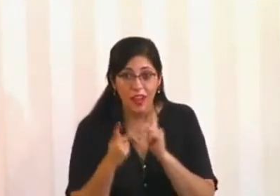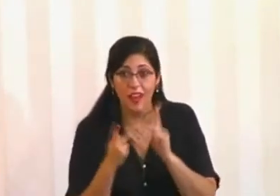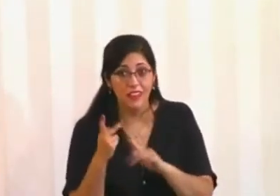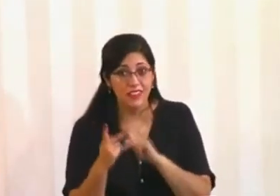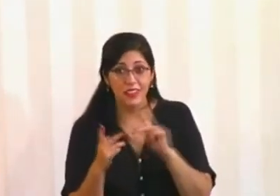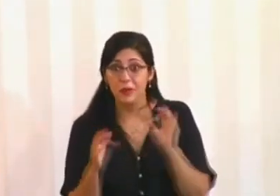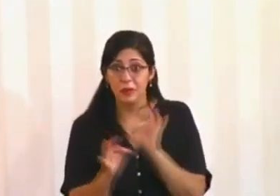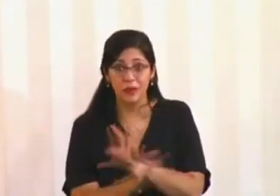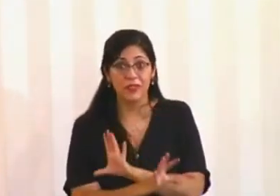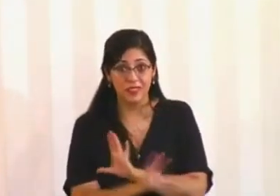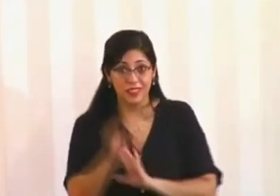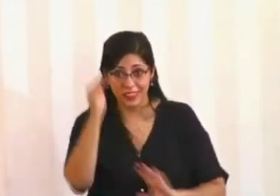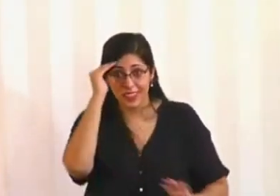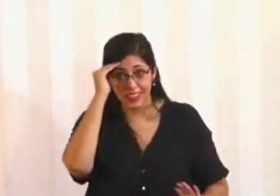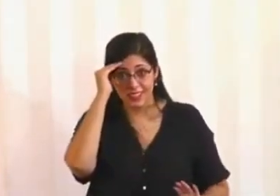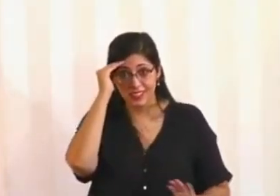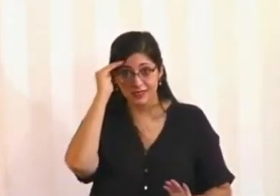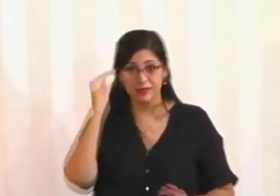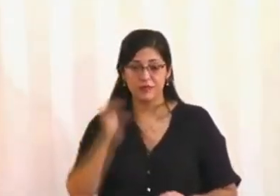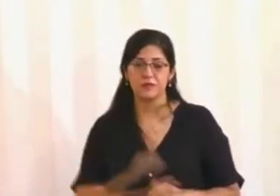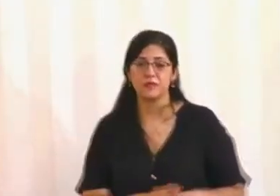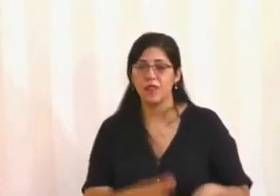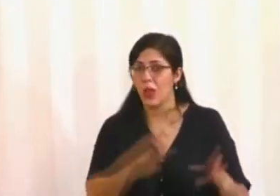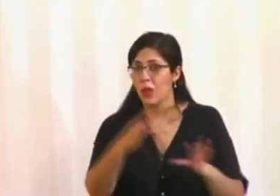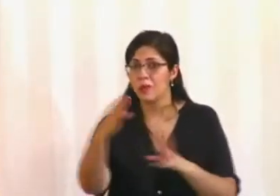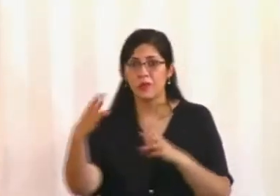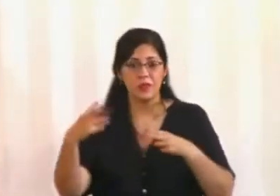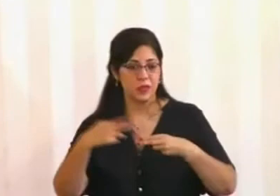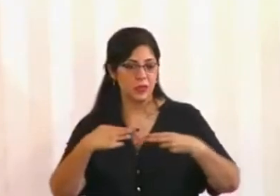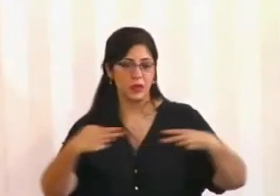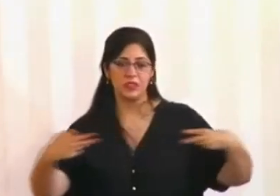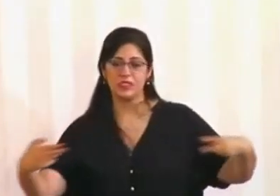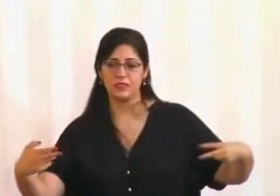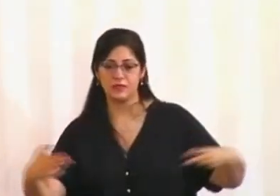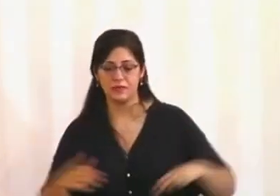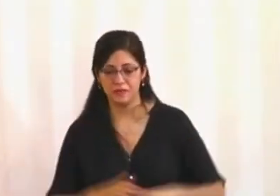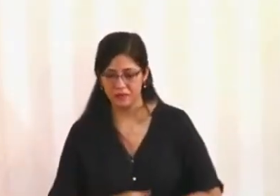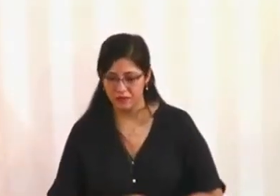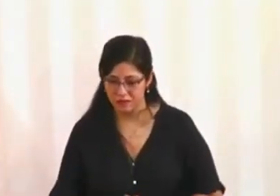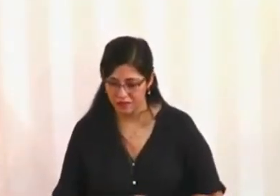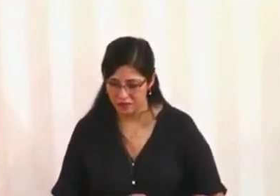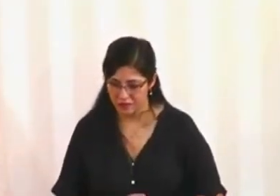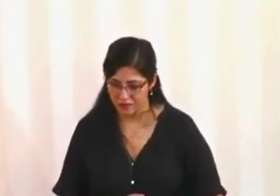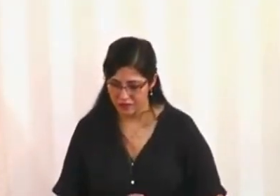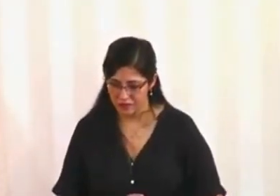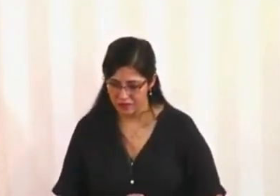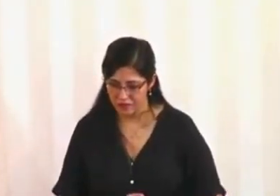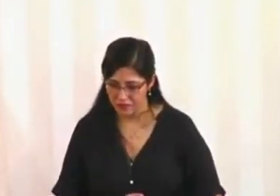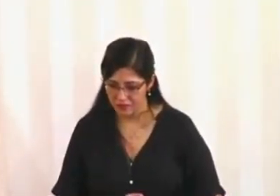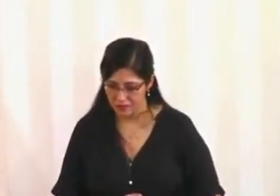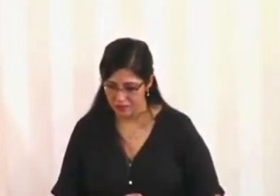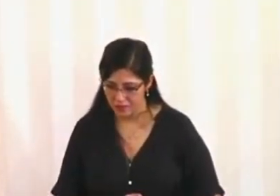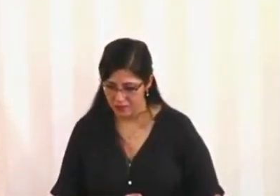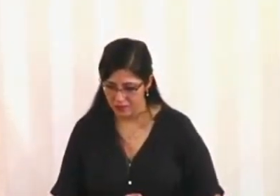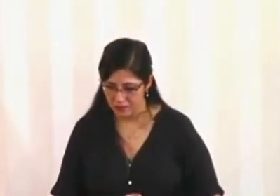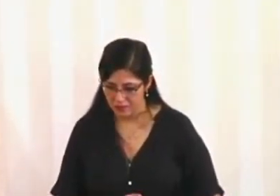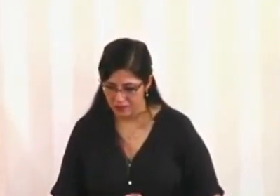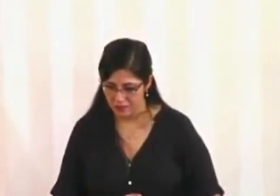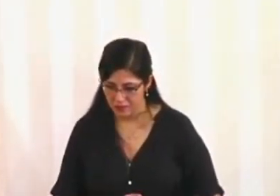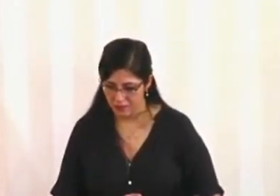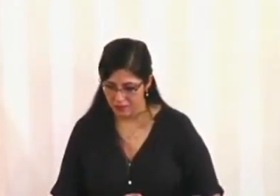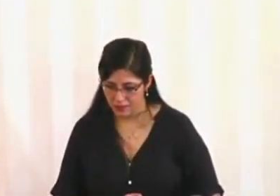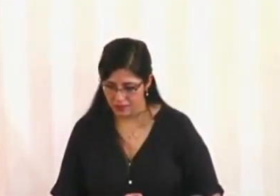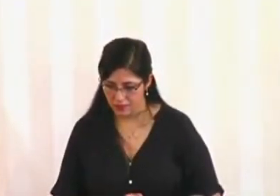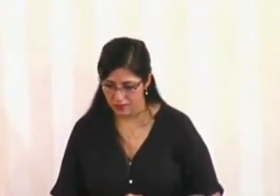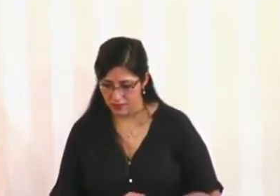atrás, essa história é contada por nós pastores de muitas formas, porque um fala que foi do navio, o outro fala que foi no aeroporto, mas a ideia é o princípio. Eu vou contar como